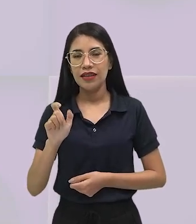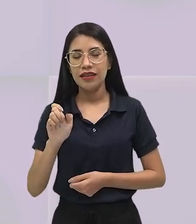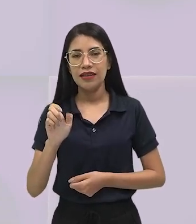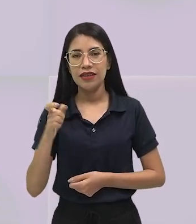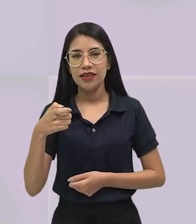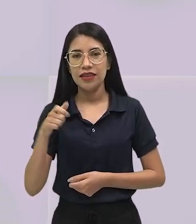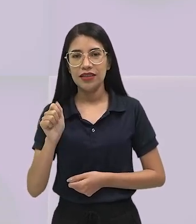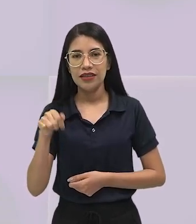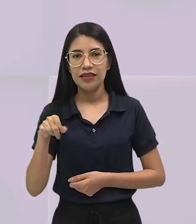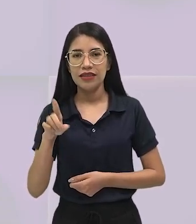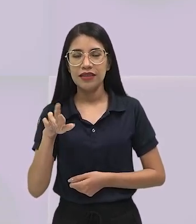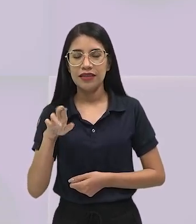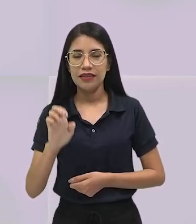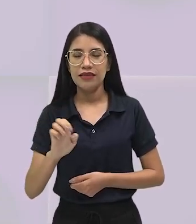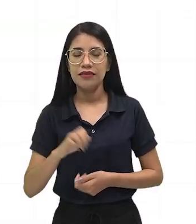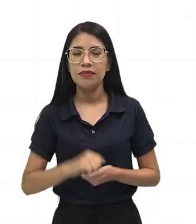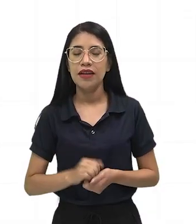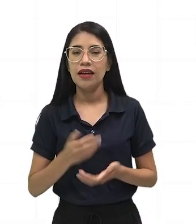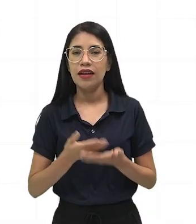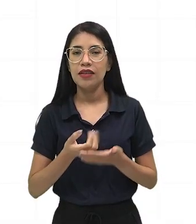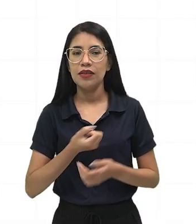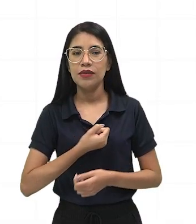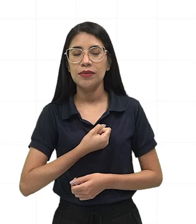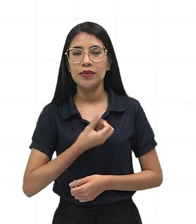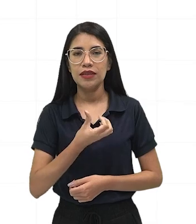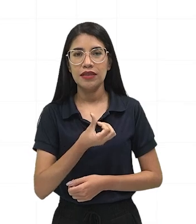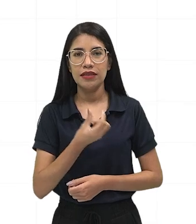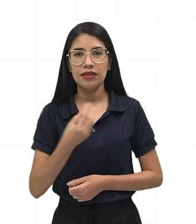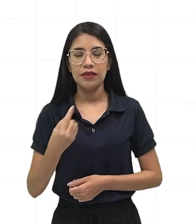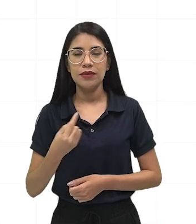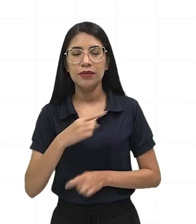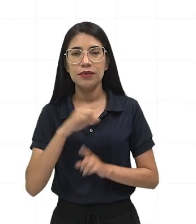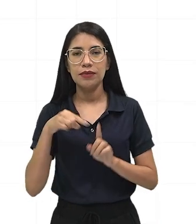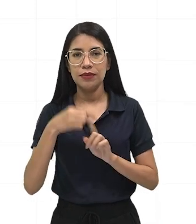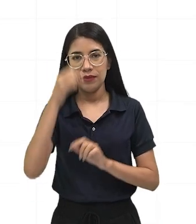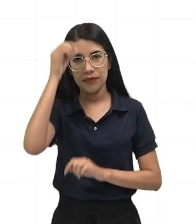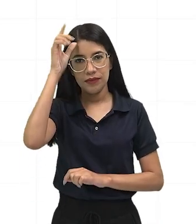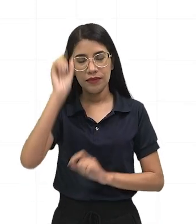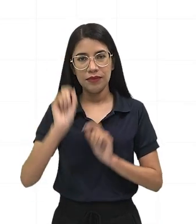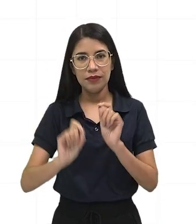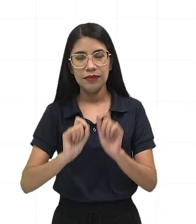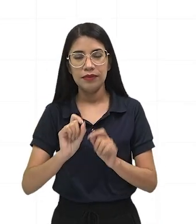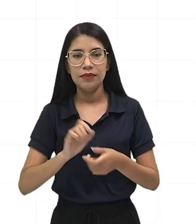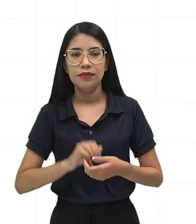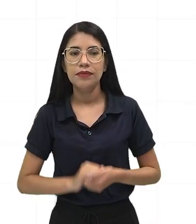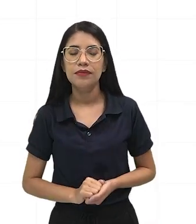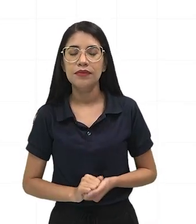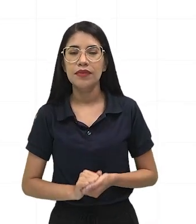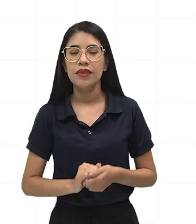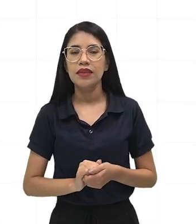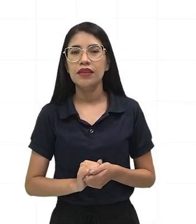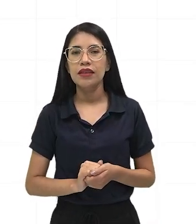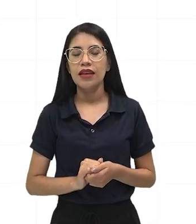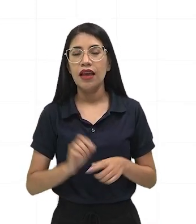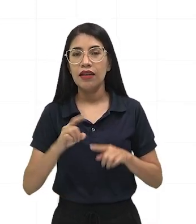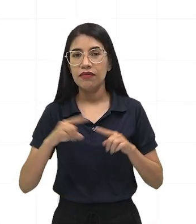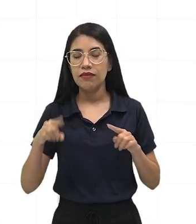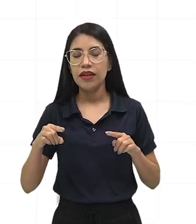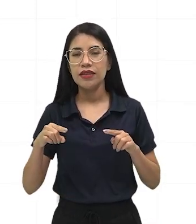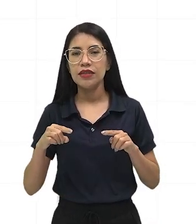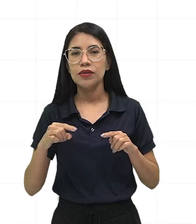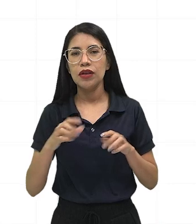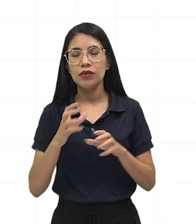dos Santos. Nossa aula de número 61 tem como objeto de conhecimento variação de